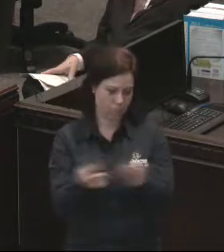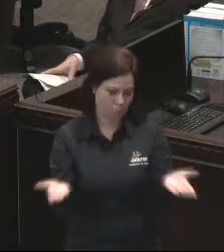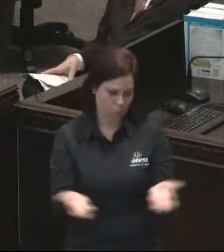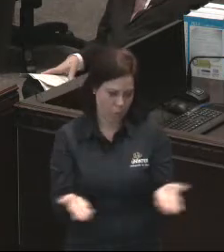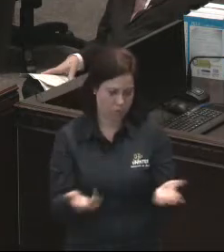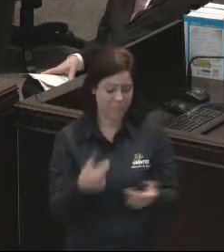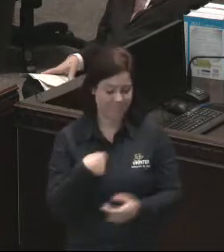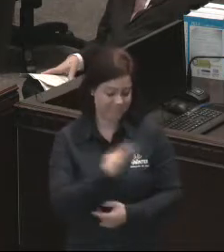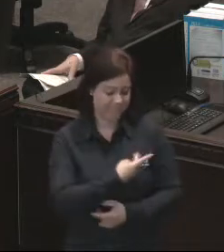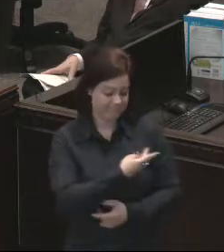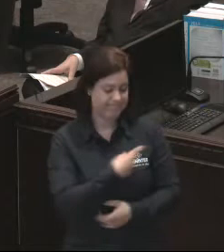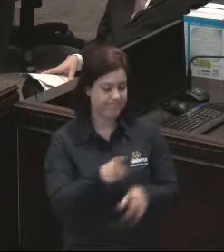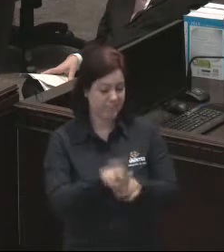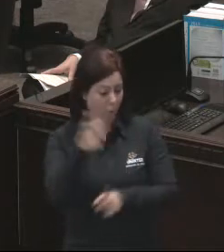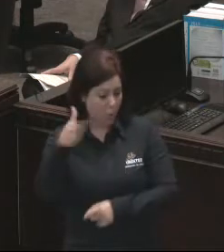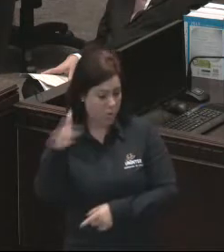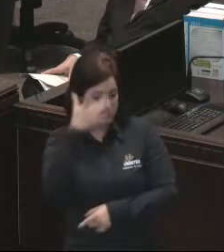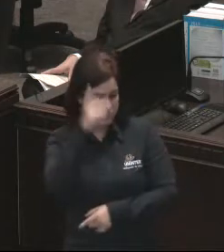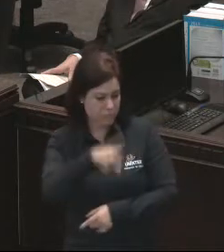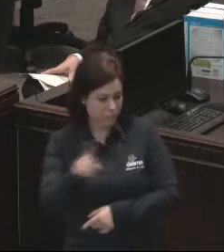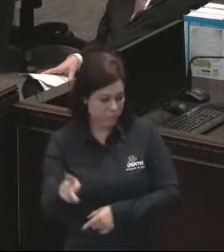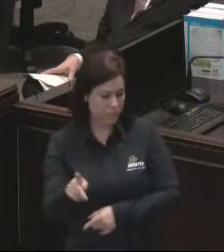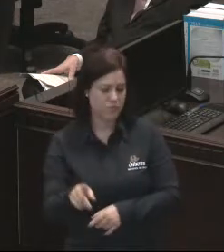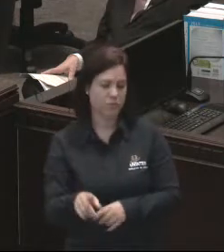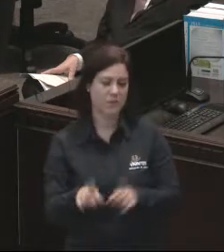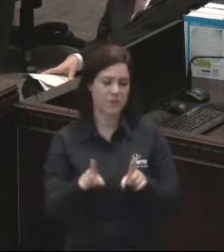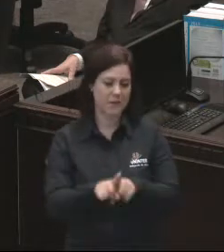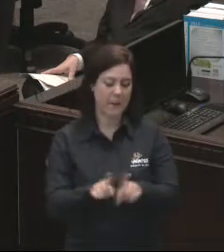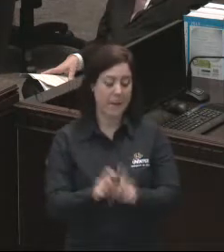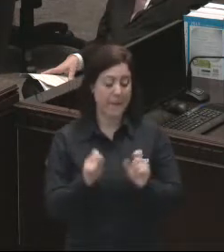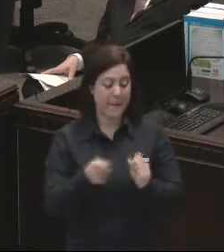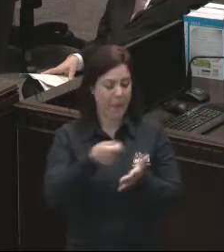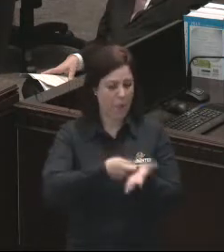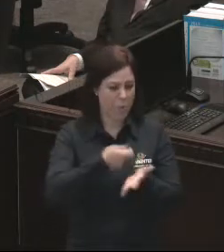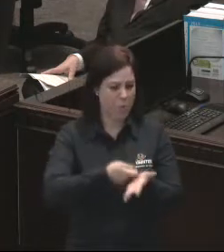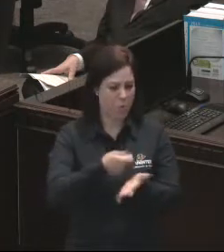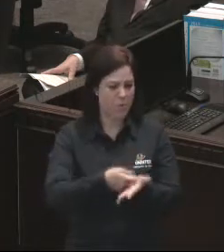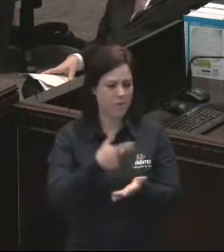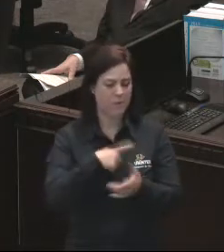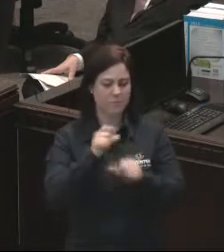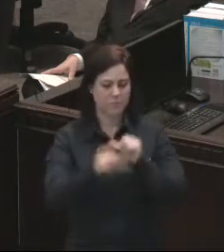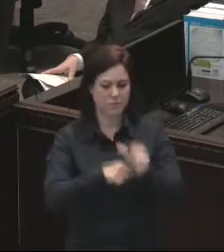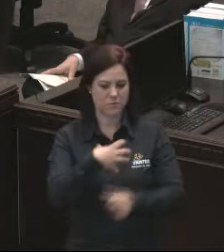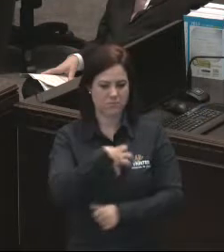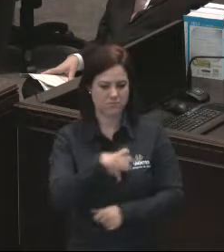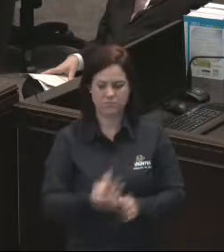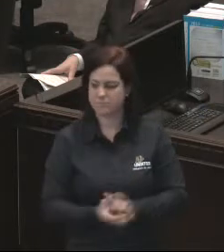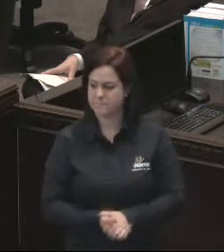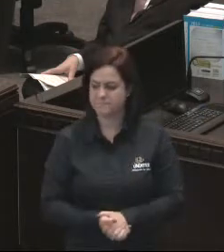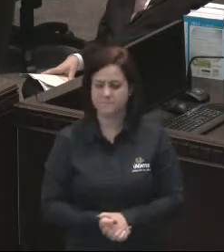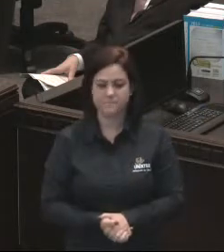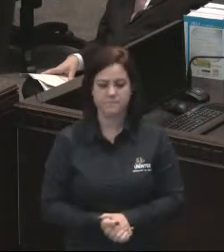a Helena e alguns outros professores, o professor Paulo lá, para que essas coisas sejam modificadas. Eu